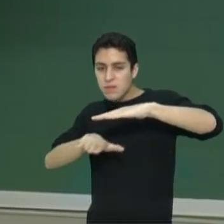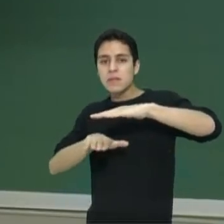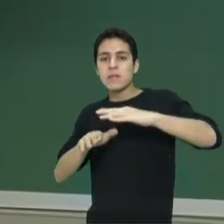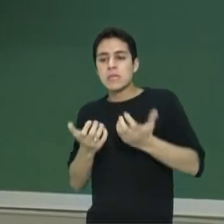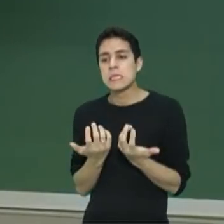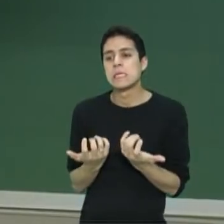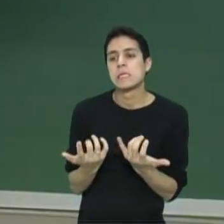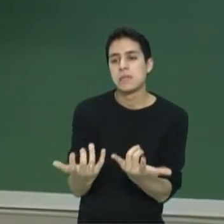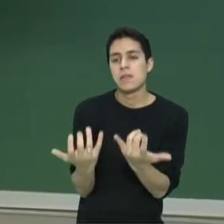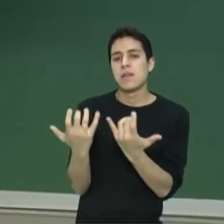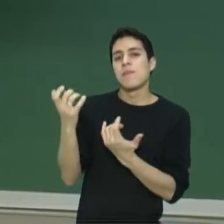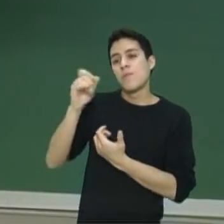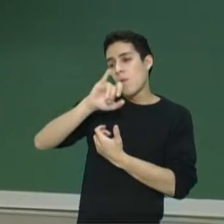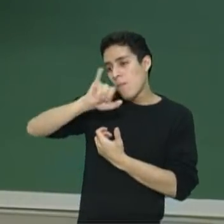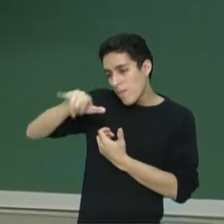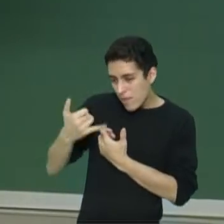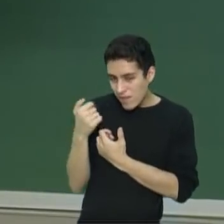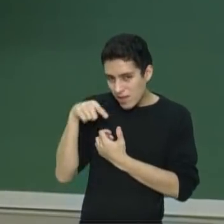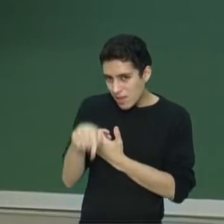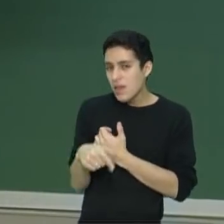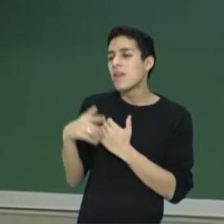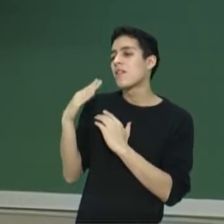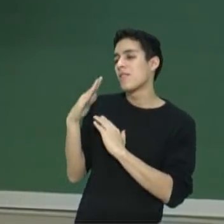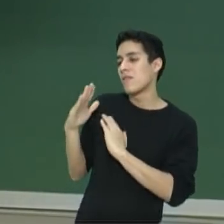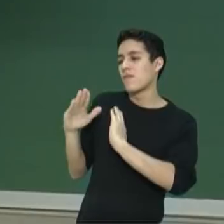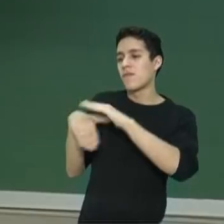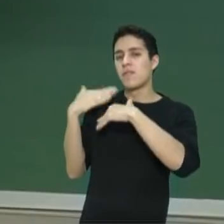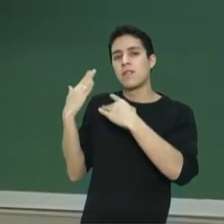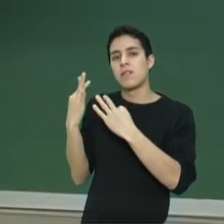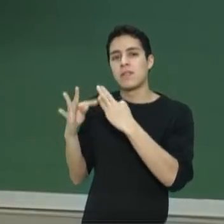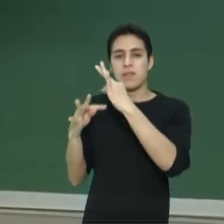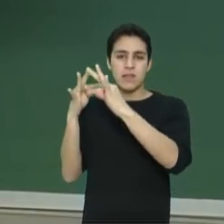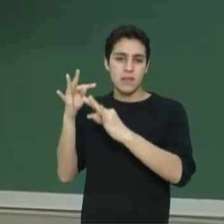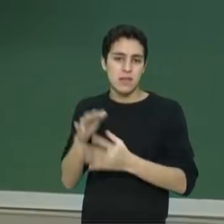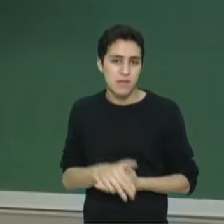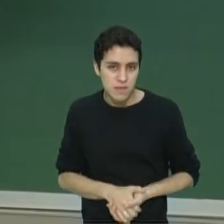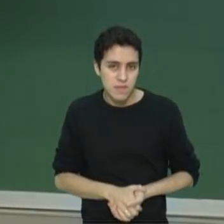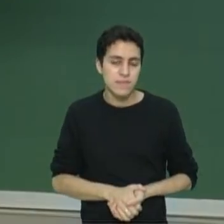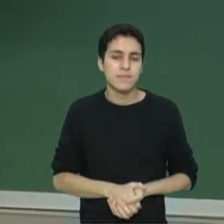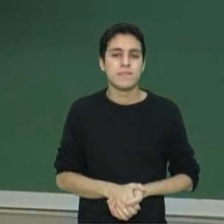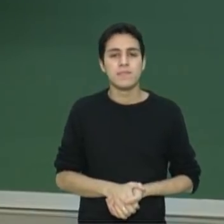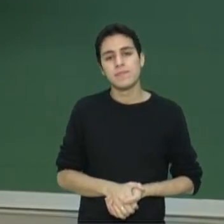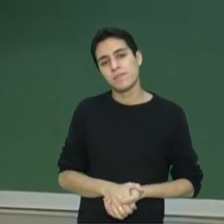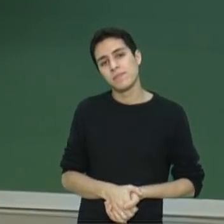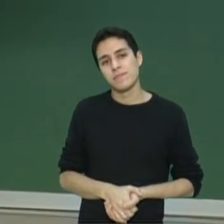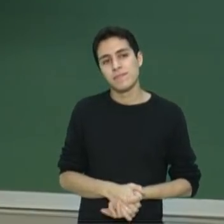inteligente do espaço e ainda desenvolve tecnologia de ponta.